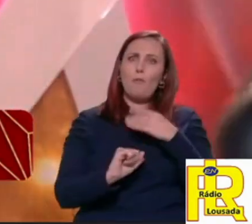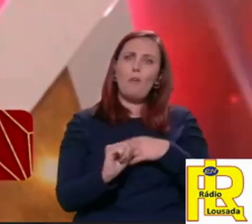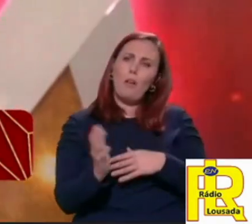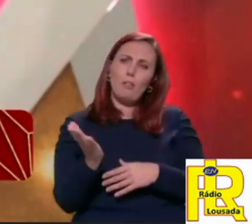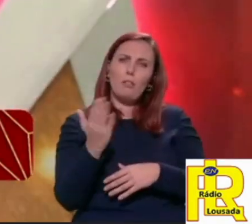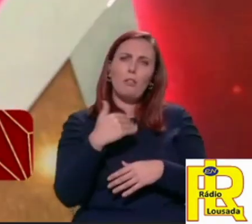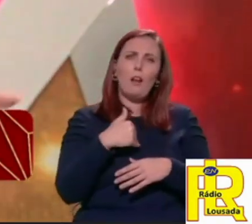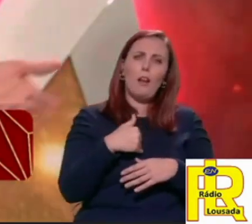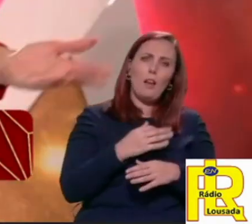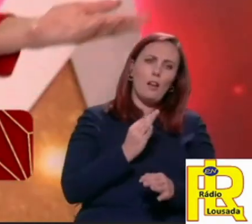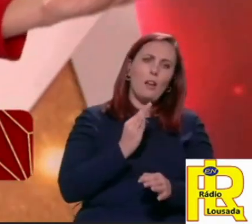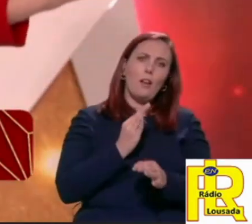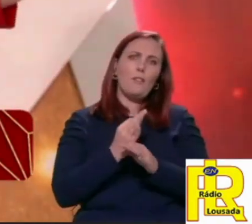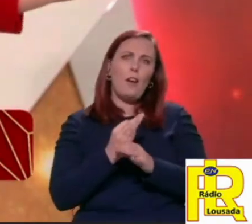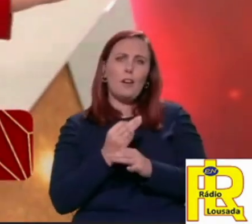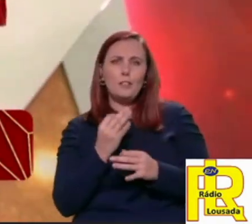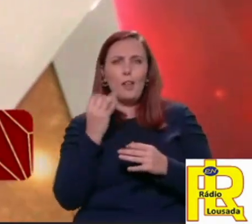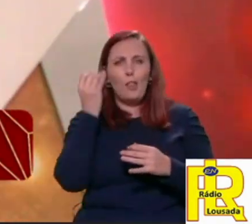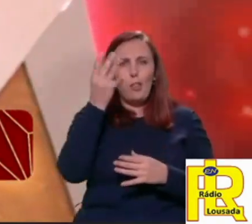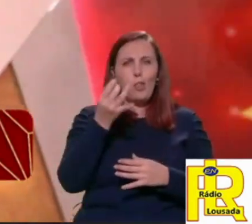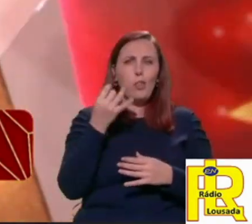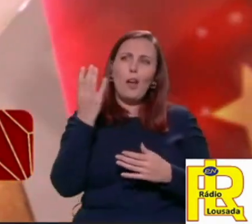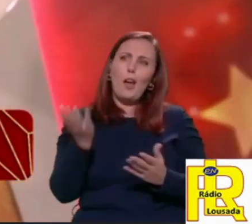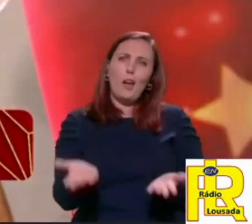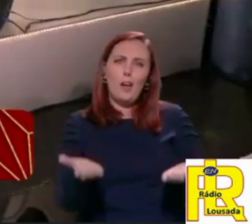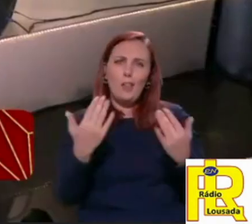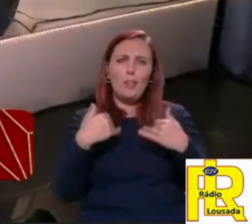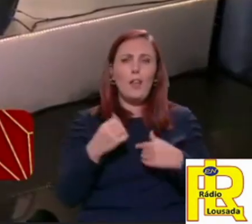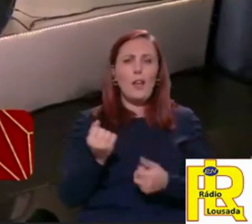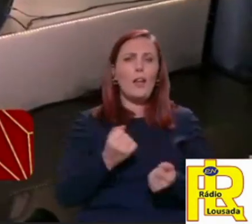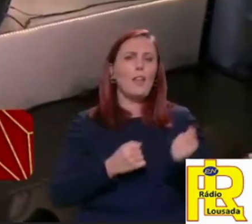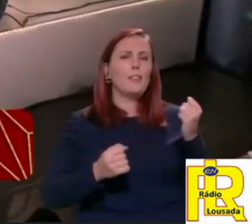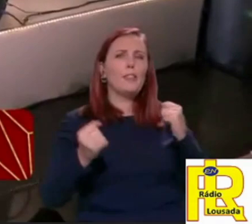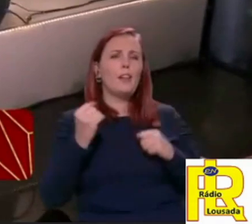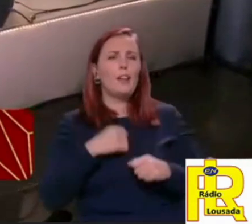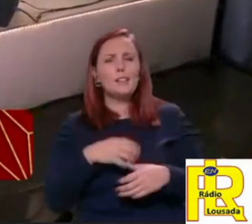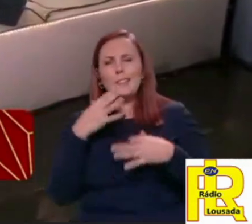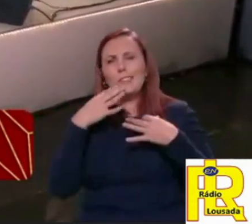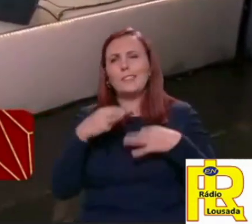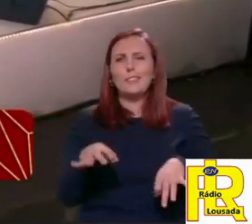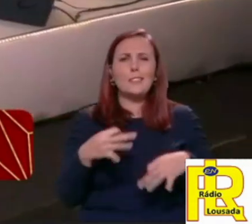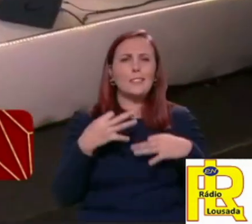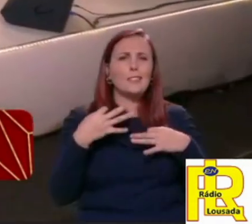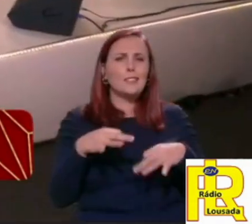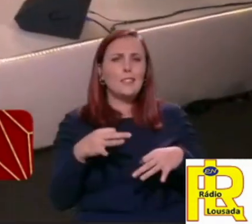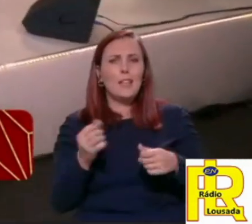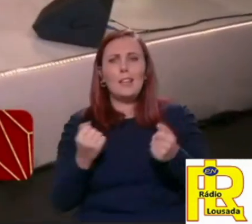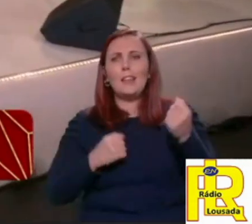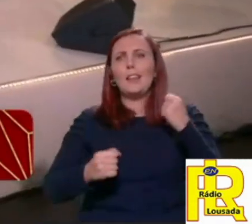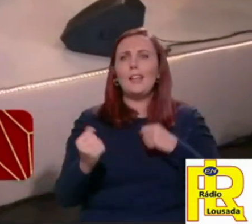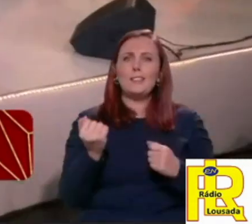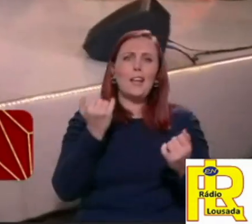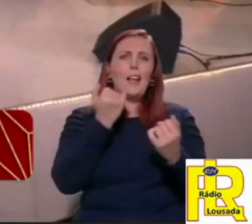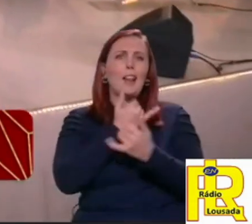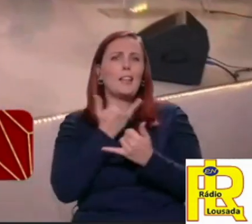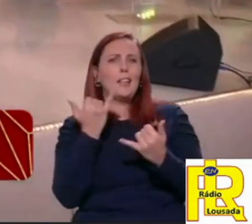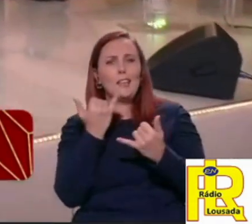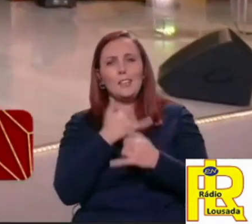entra nesta folia esta dana t simples a dana da